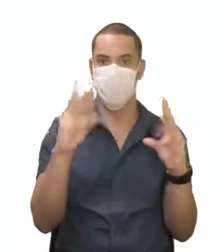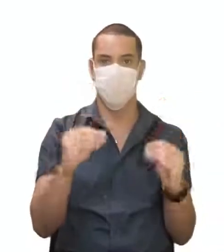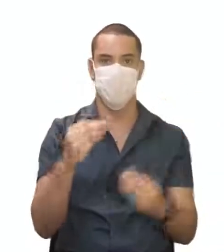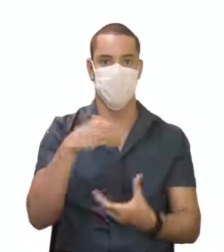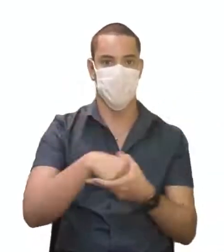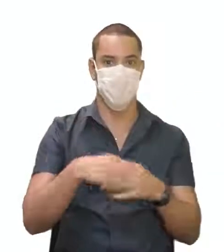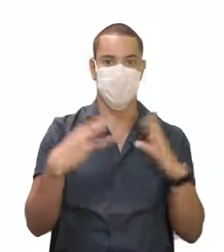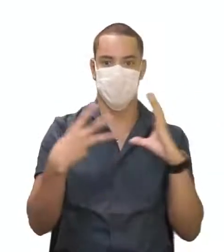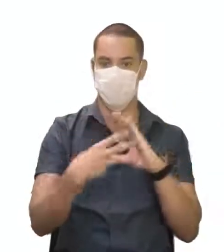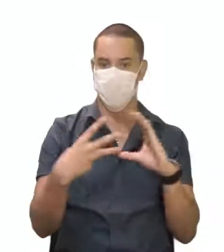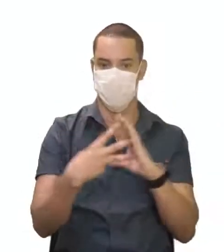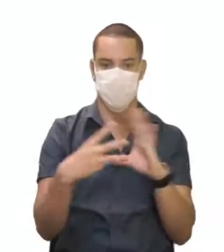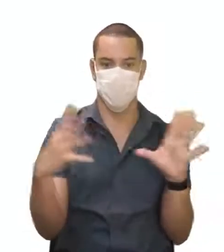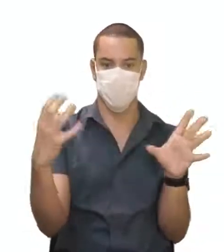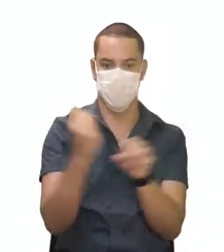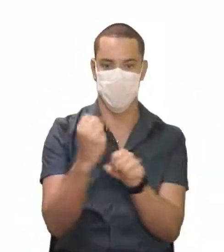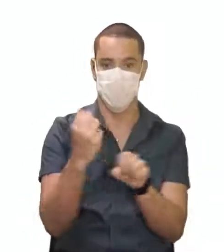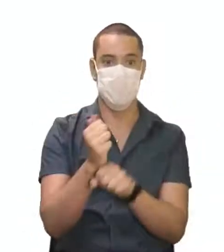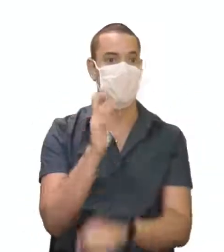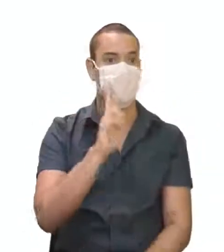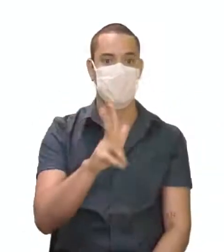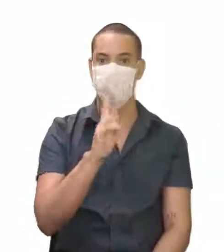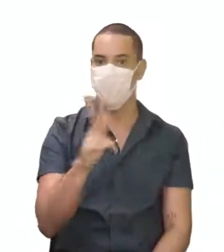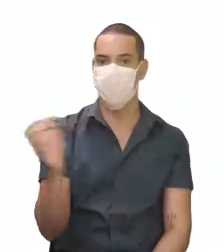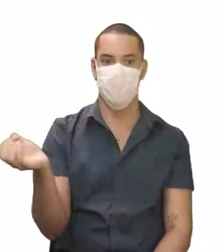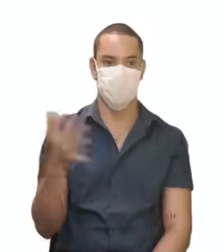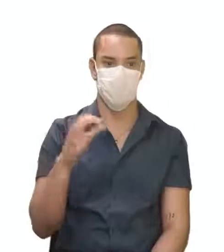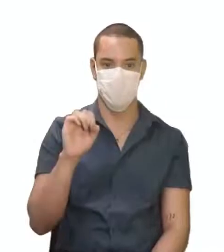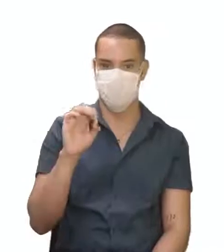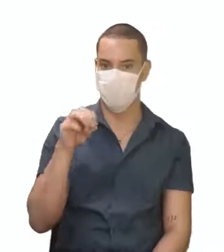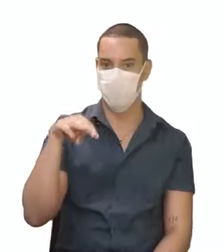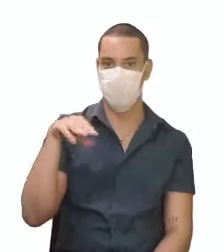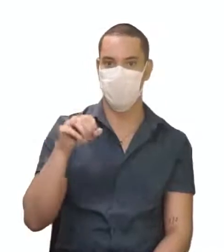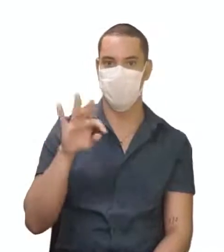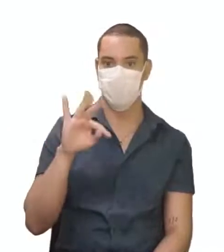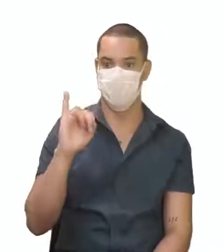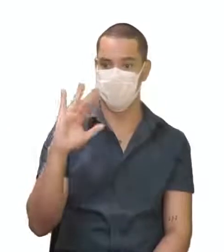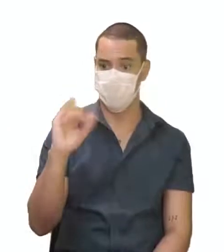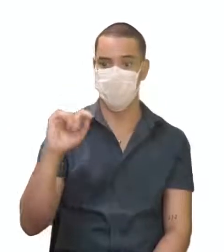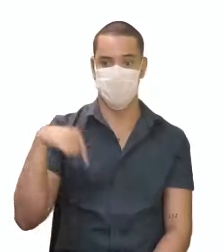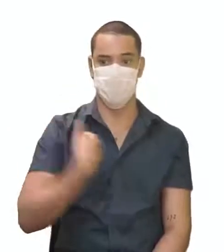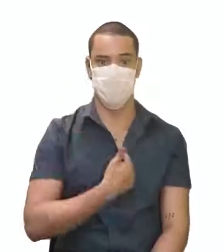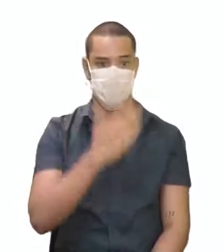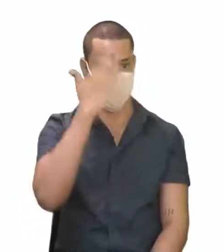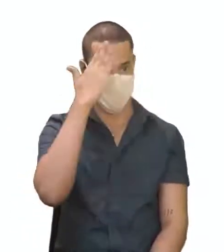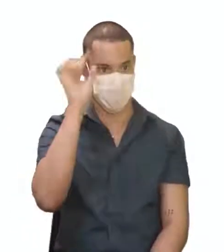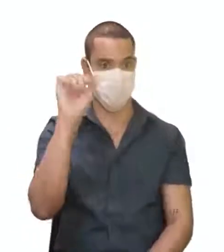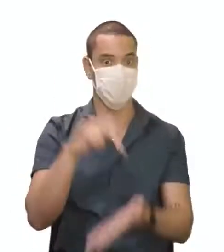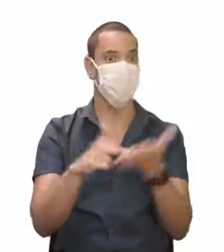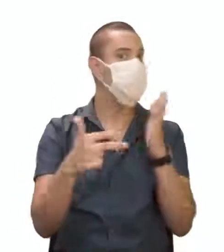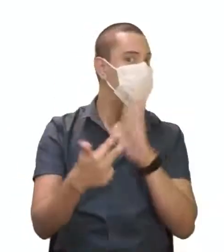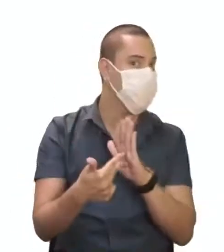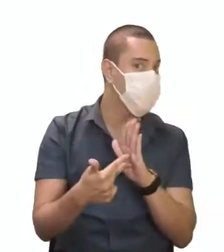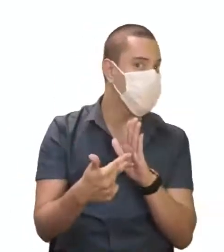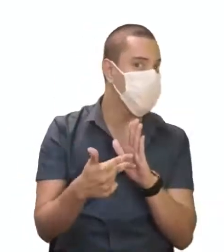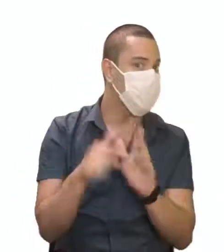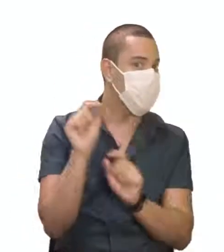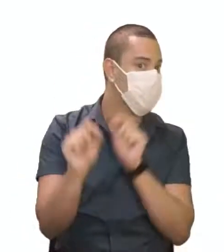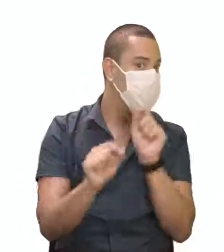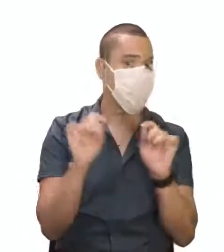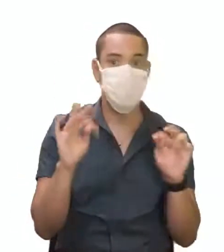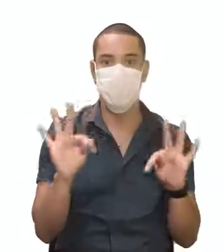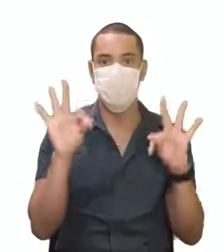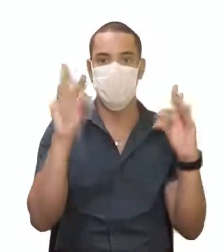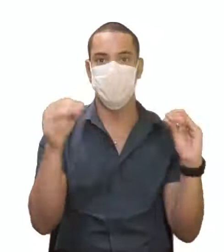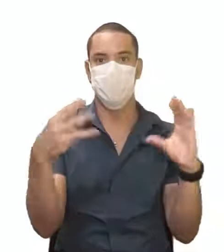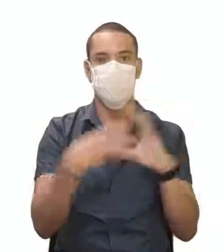nossas células somáticas. Não é mais novidade esse nome pra gente. Células somáticas são o quê, galera? São todas as